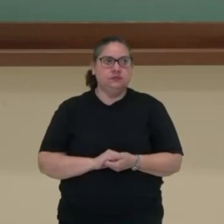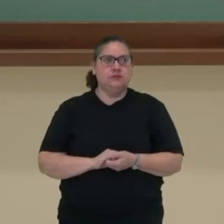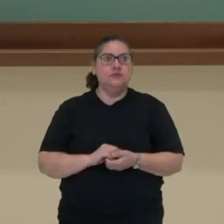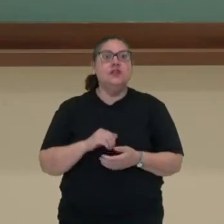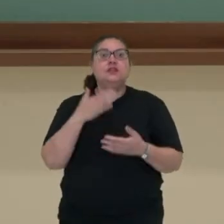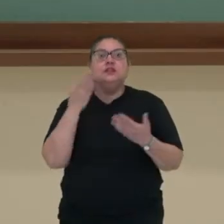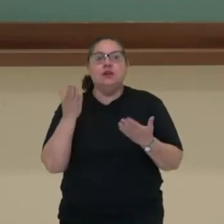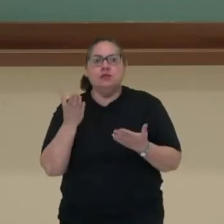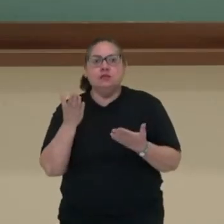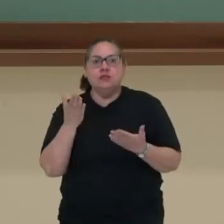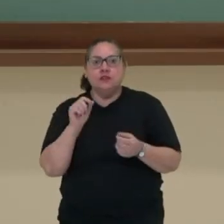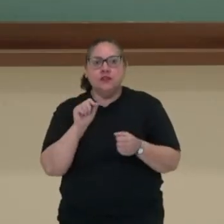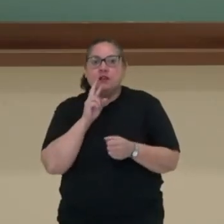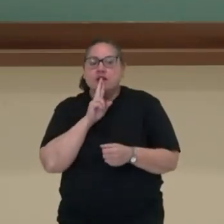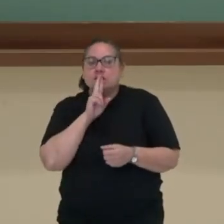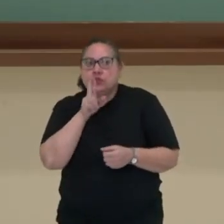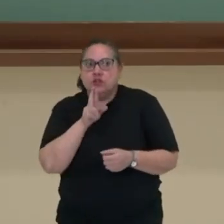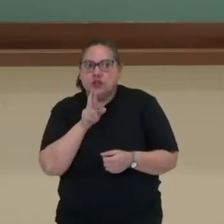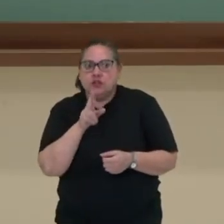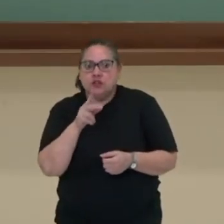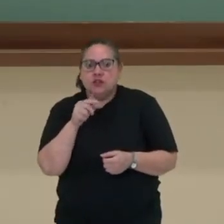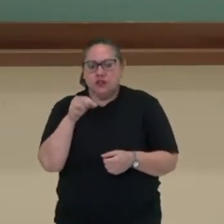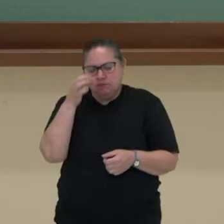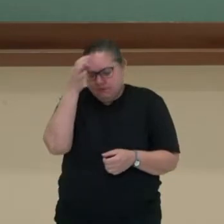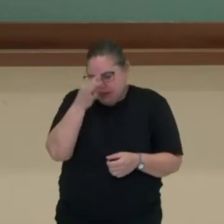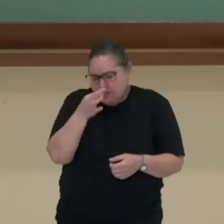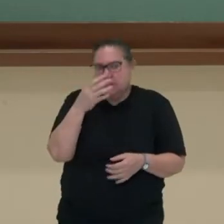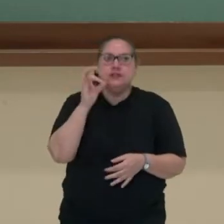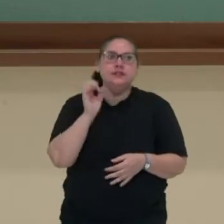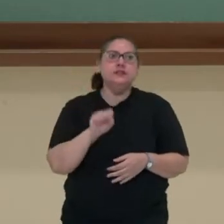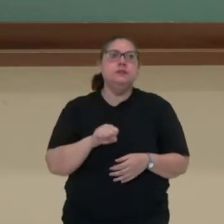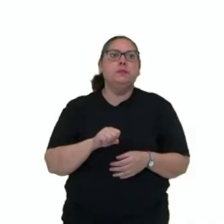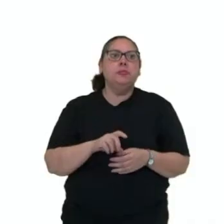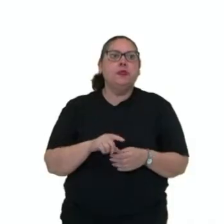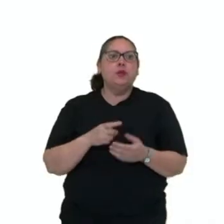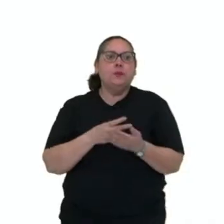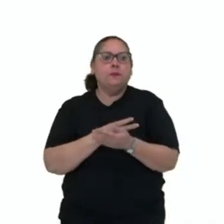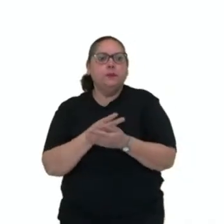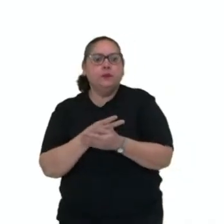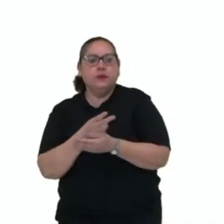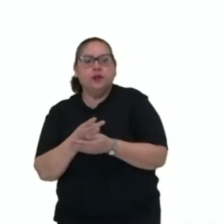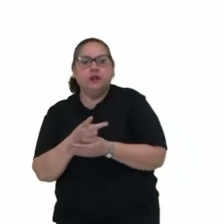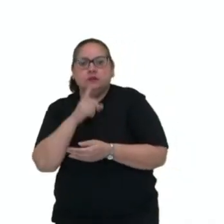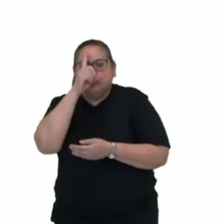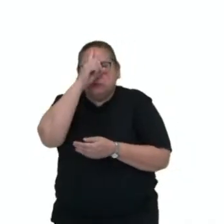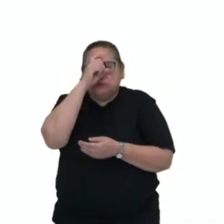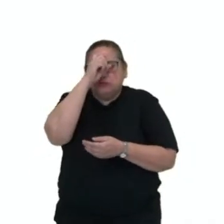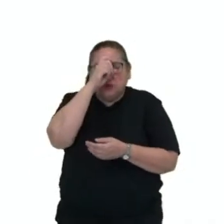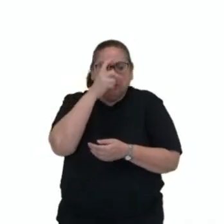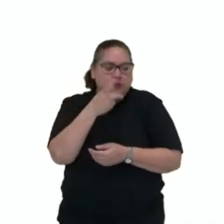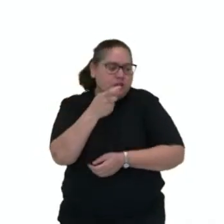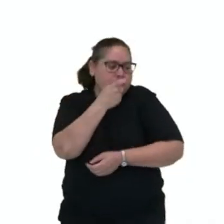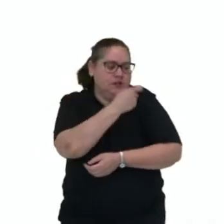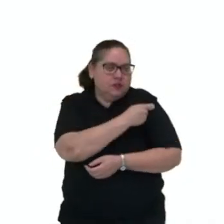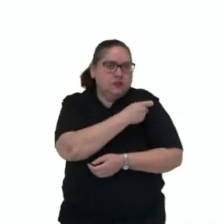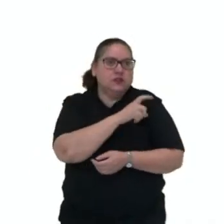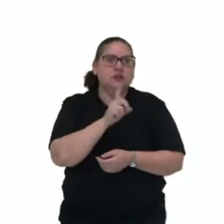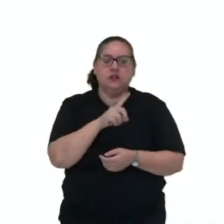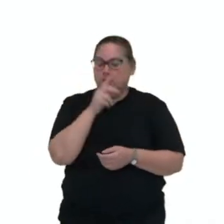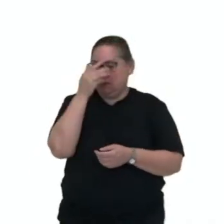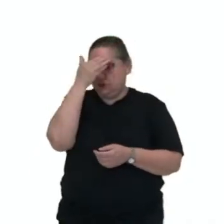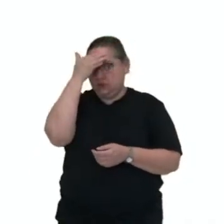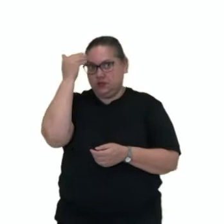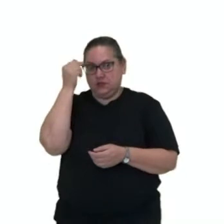E aí, conseguiram responder? Eu tenho certeza que sim. Procurar um posto de saúde para se vacinar. E não